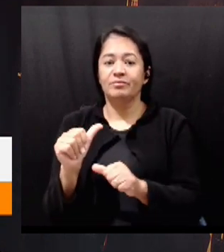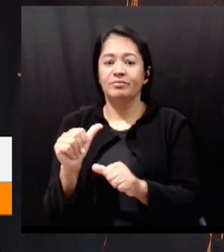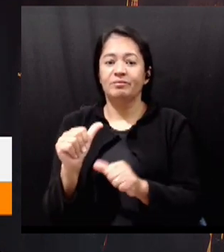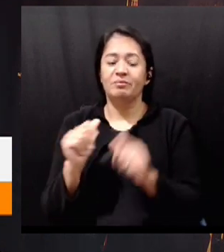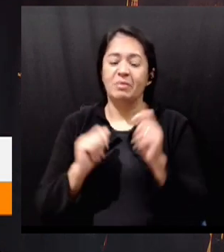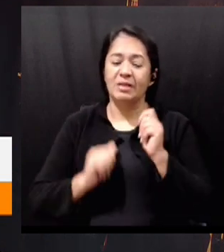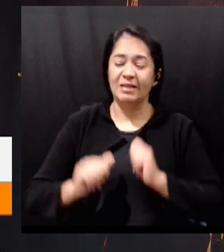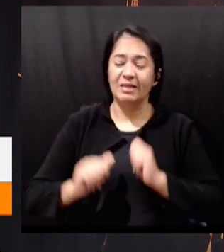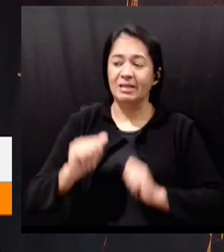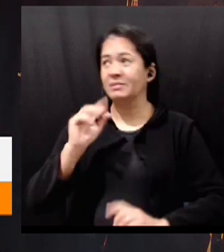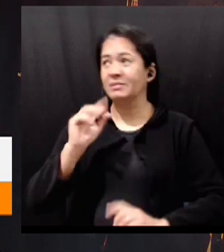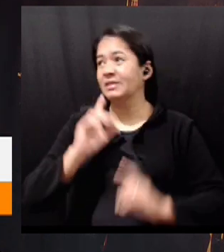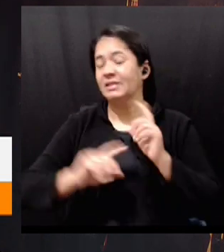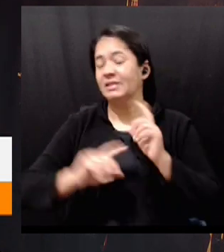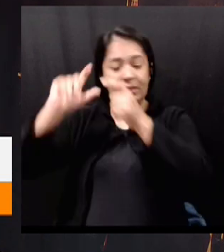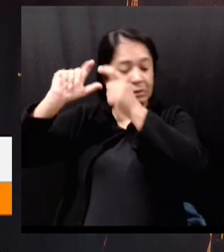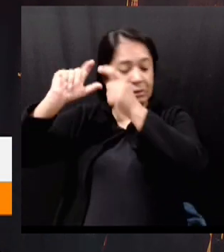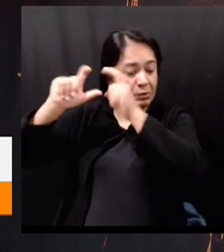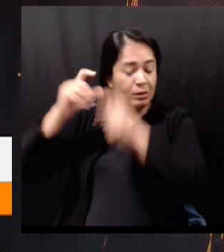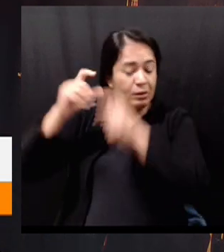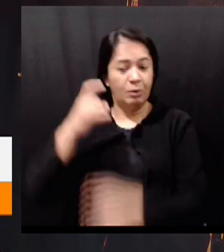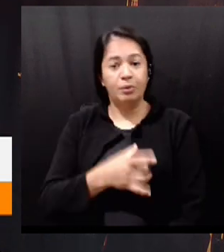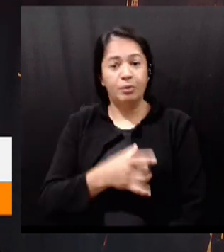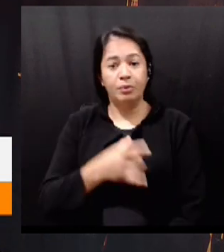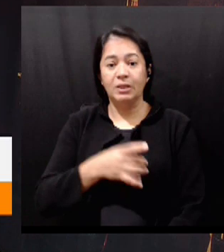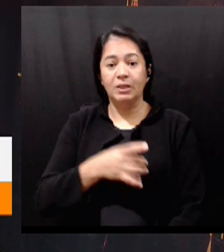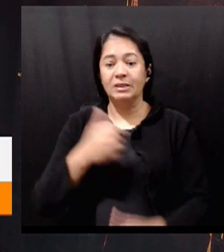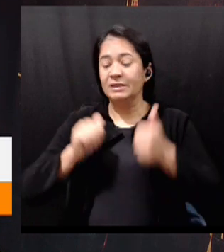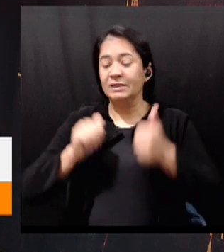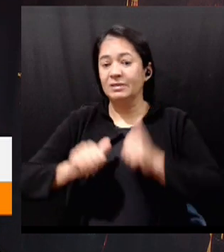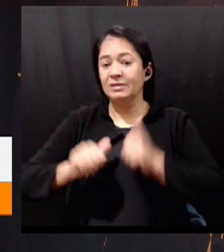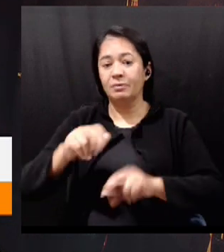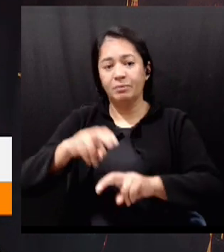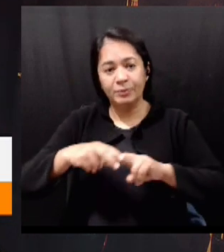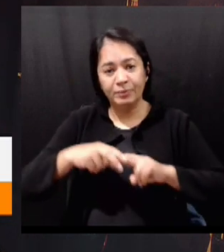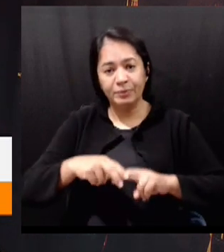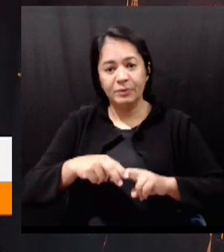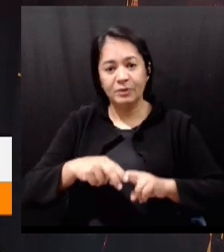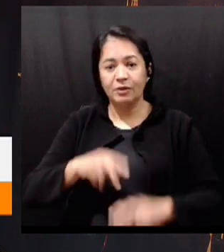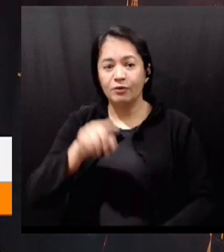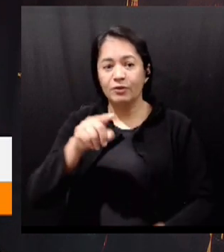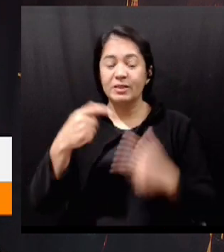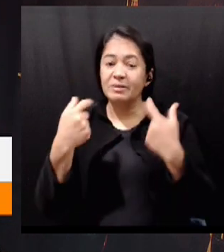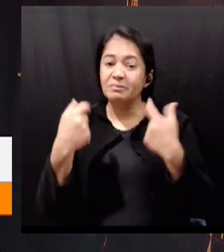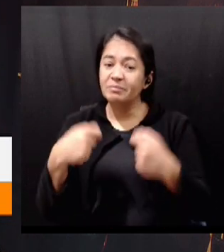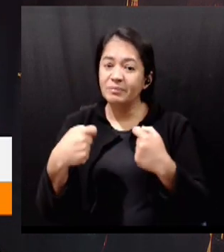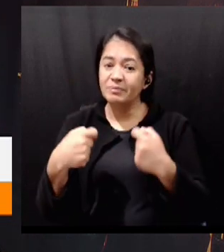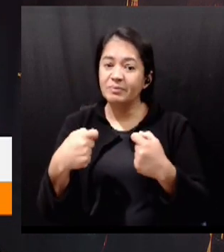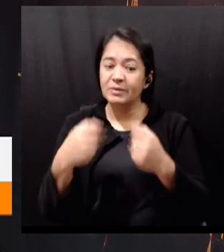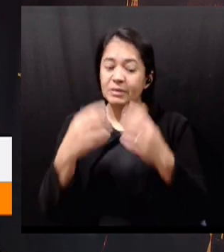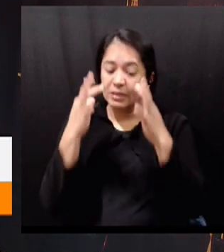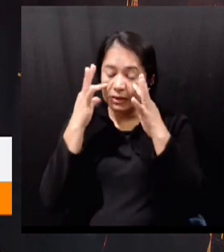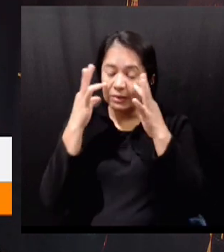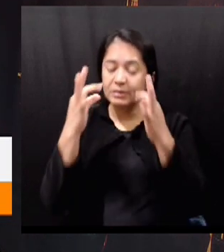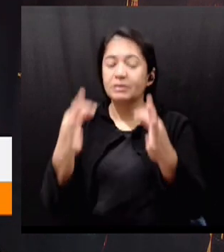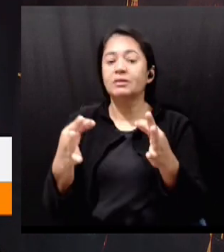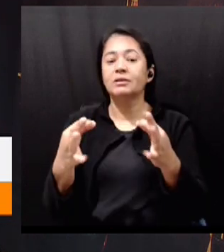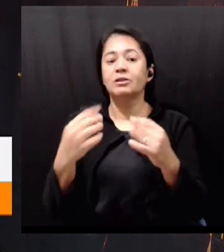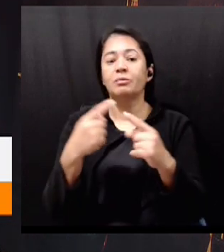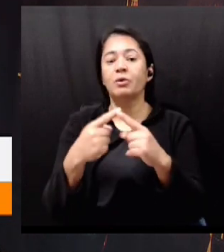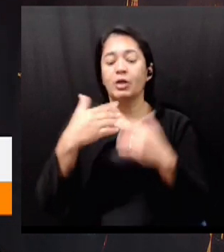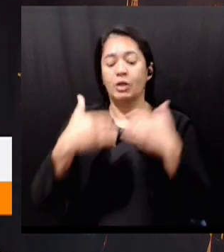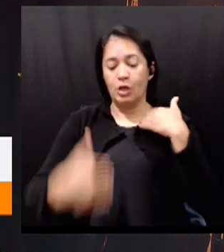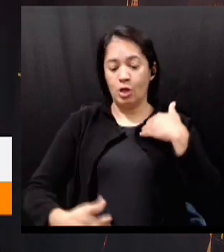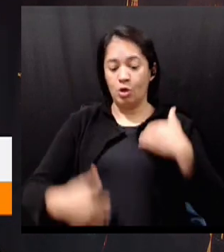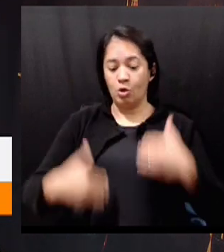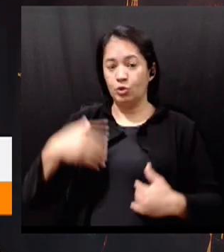do pânico, em uma ansiedade. É por isso que você precisa, né, estar atenta, porque o seu corpo fala. E se você não está